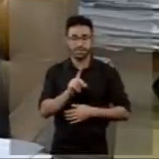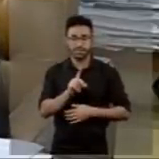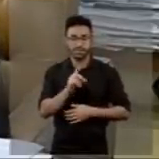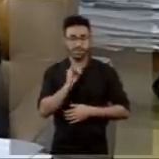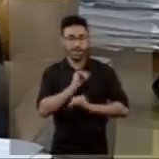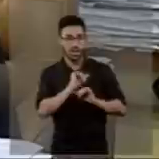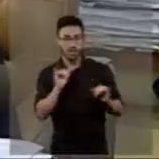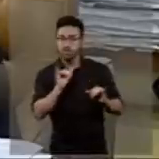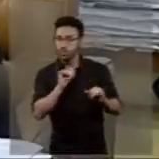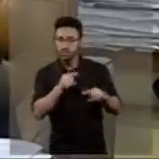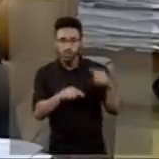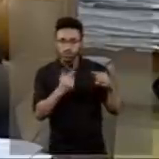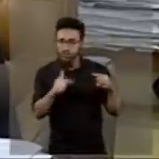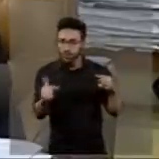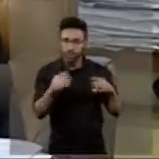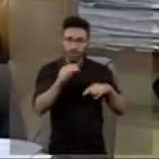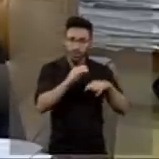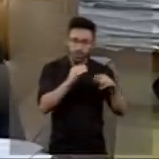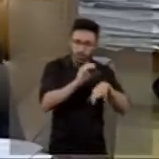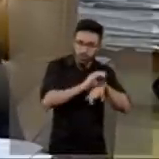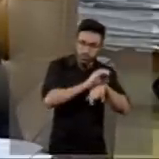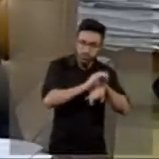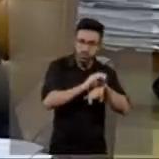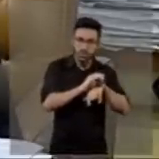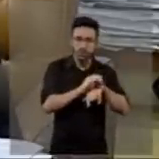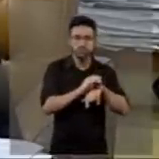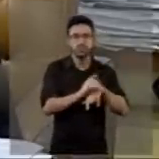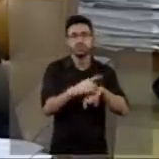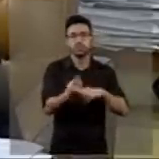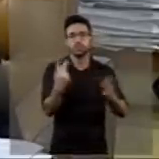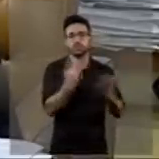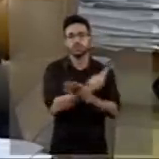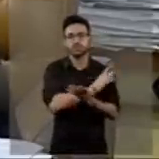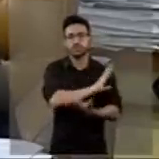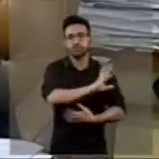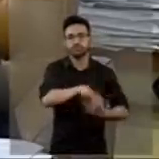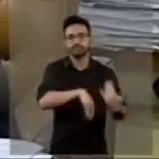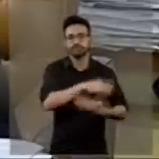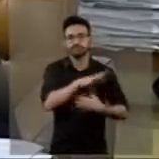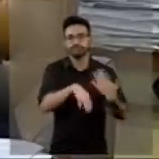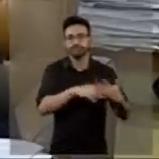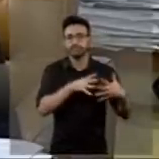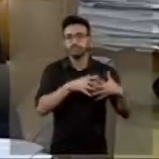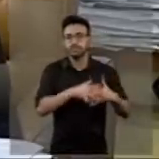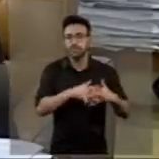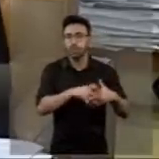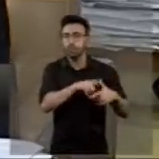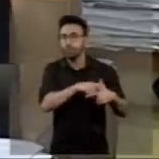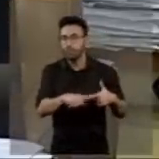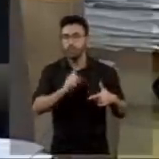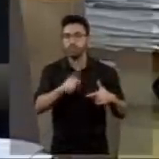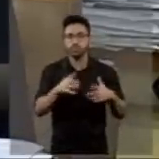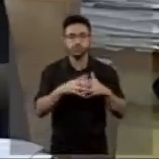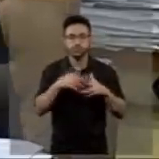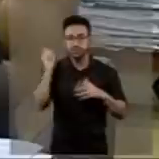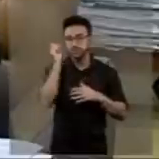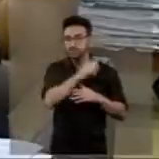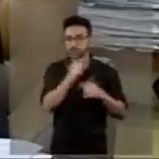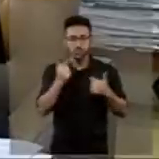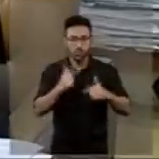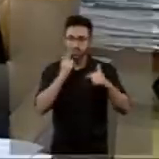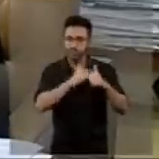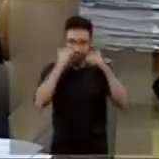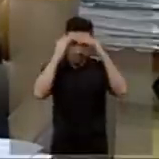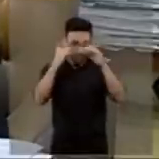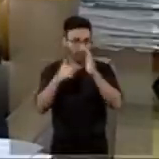inconstitucionalidade pode produzir um tal caos que leva mesmo a uma dificuldade da aplicação da